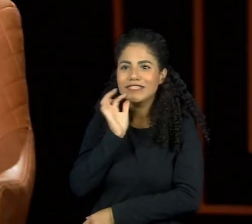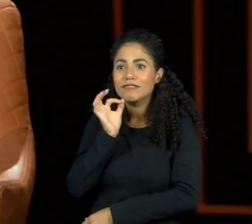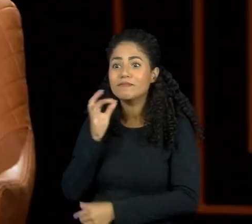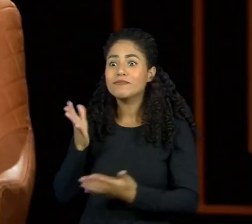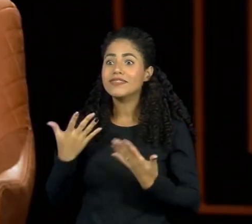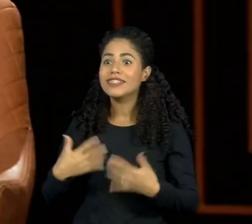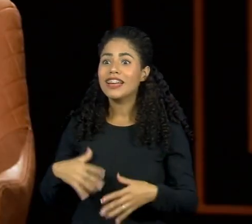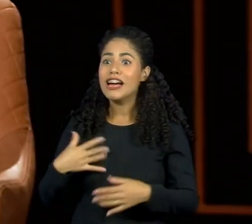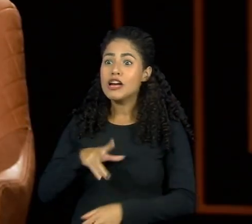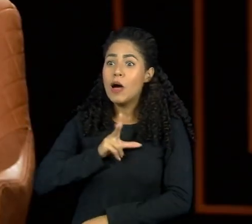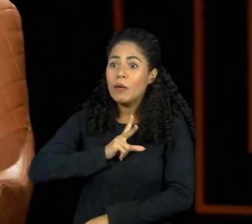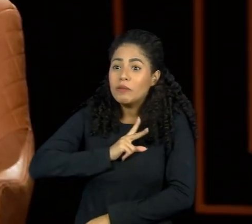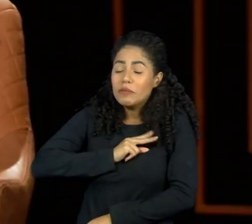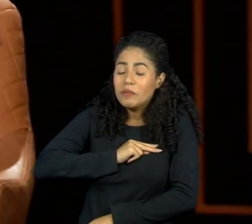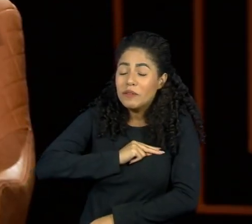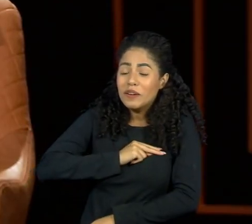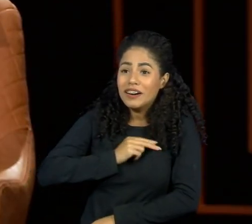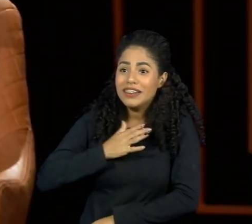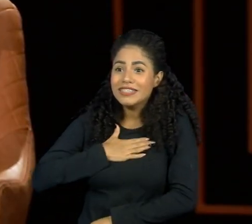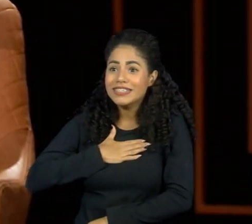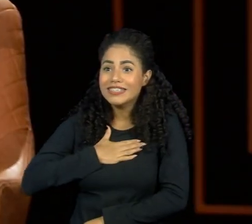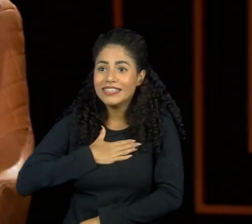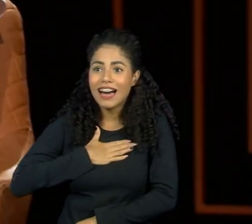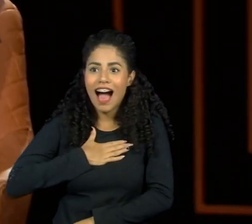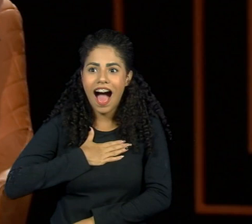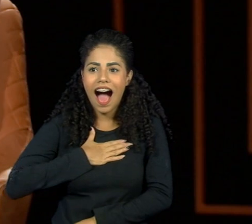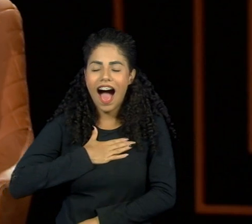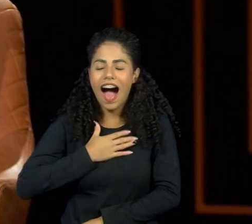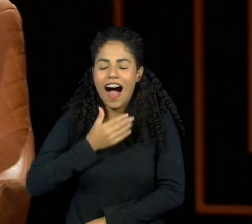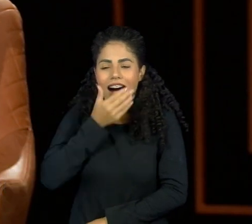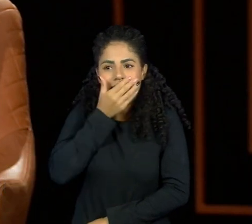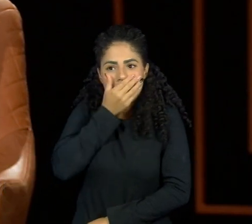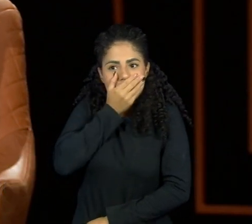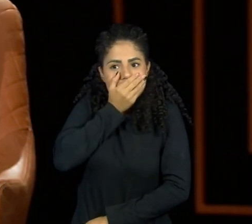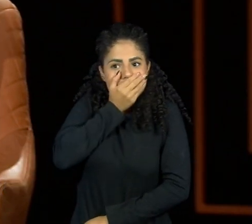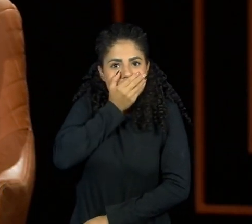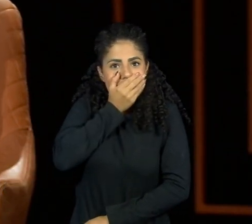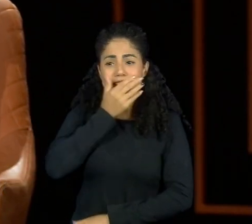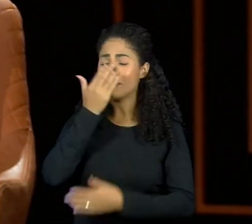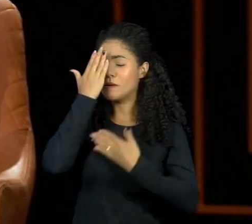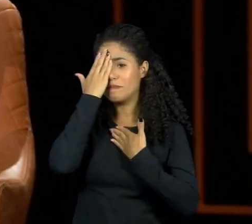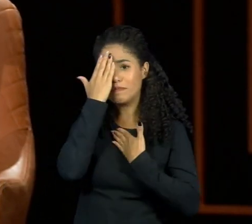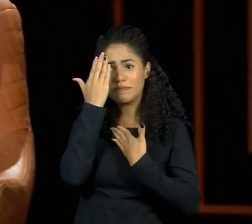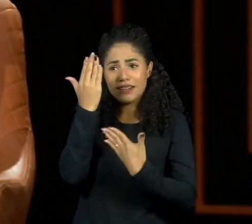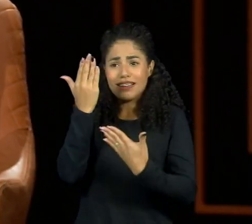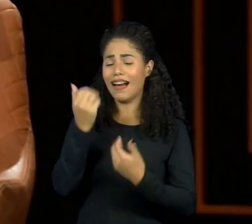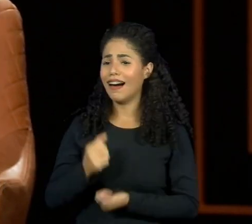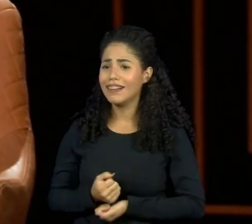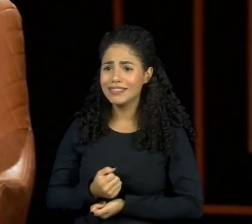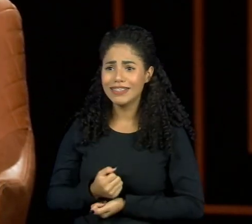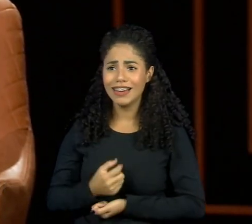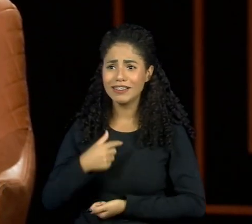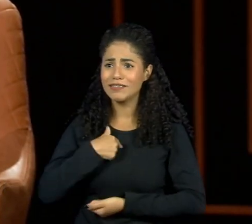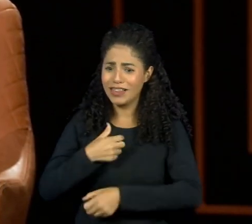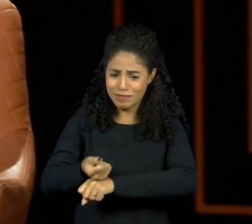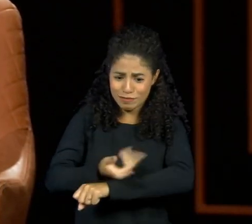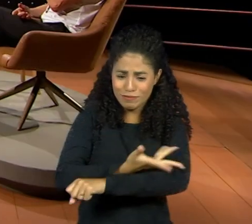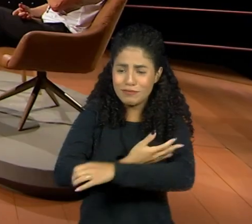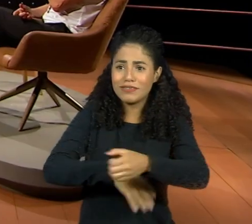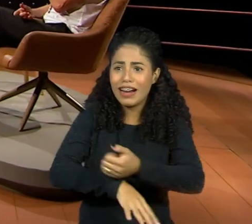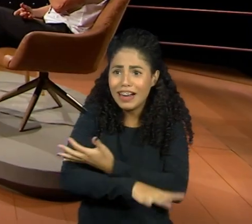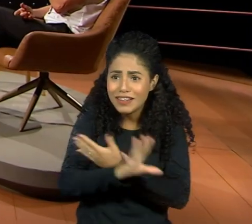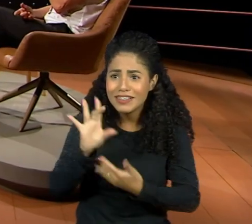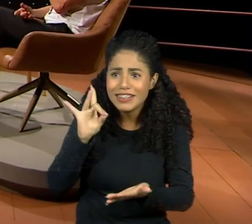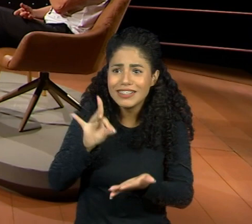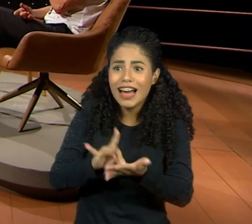Meu Deus do céu. Nossa, obrigada, porque eu quero isso aí para mim.